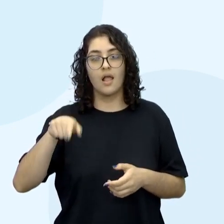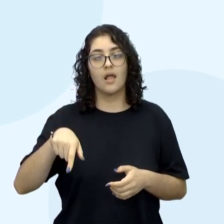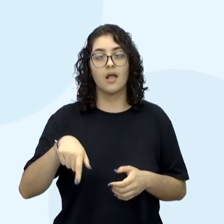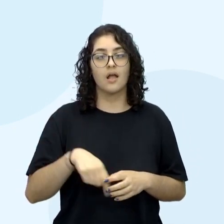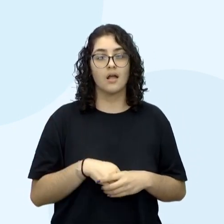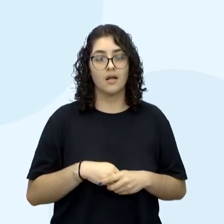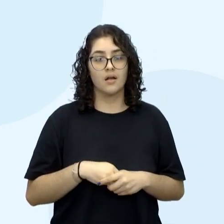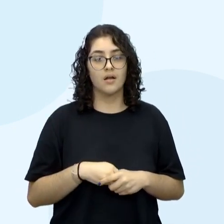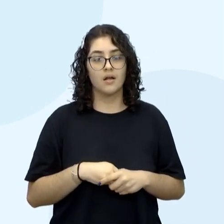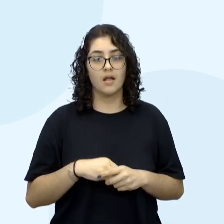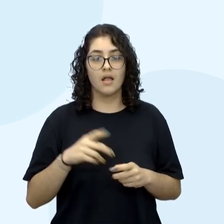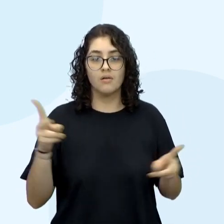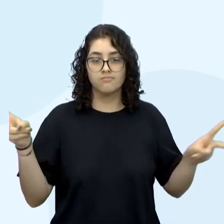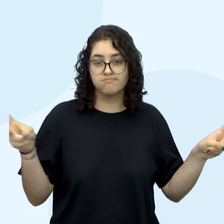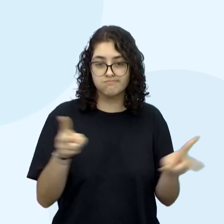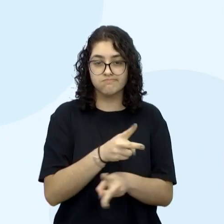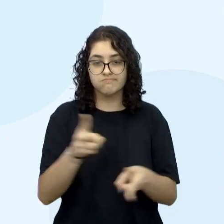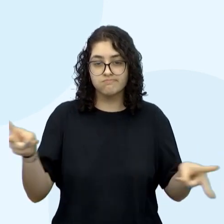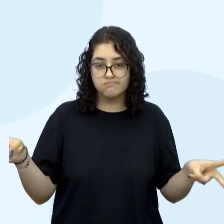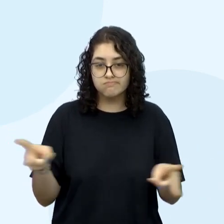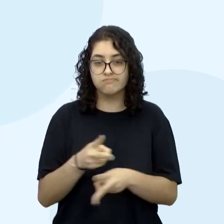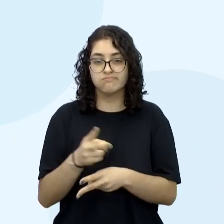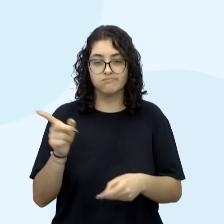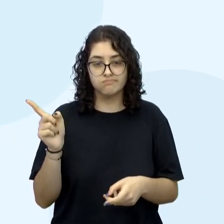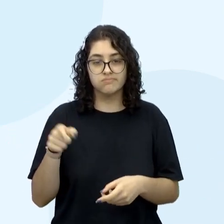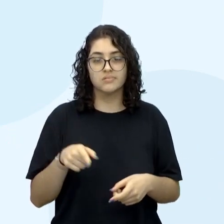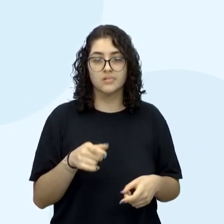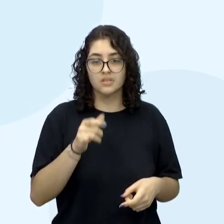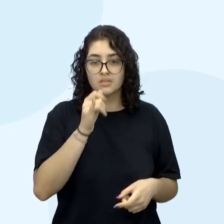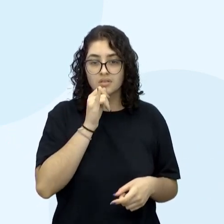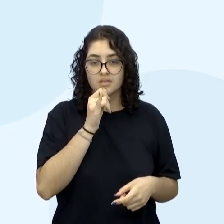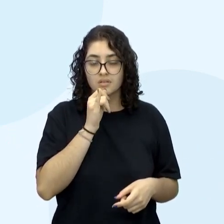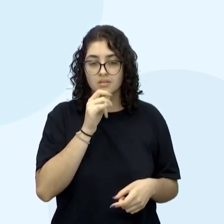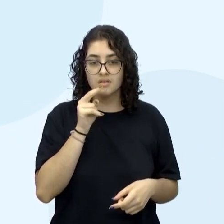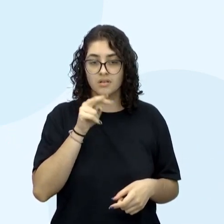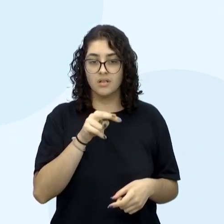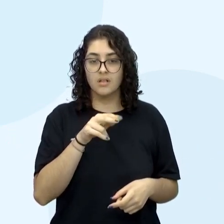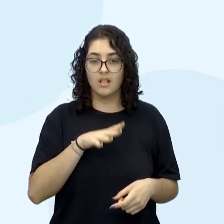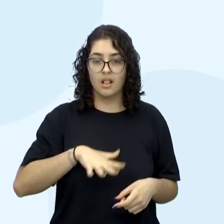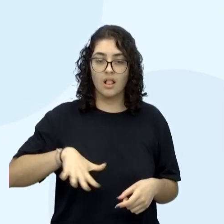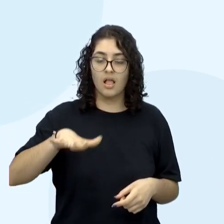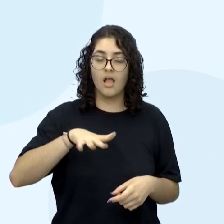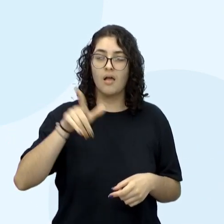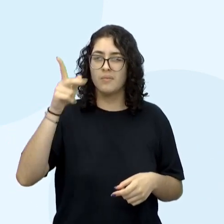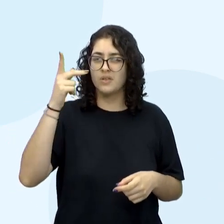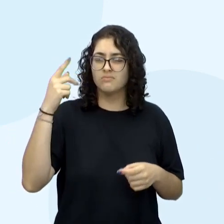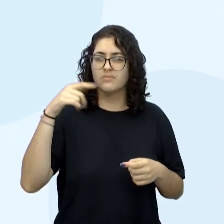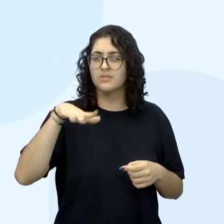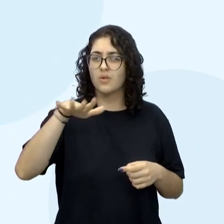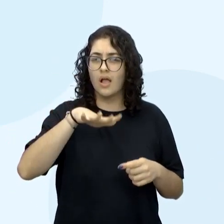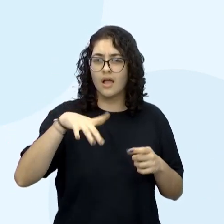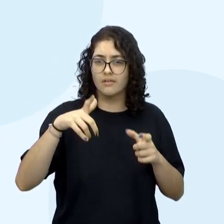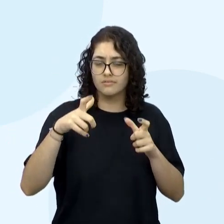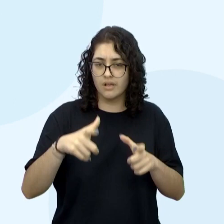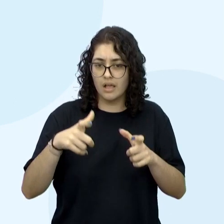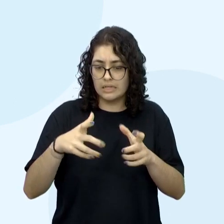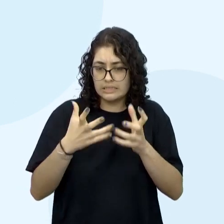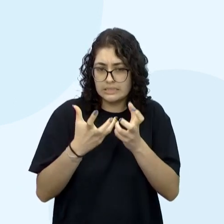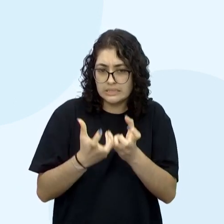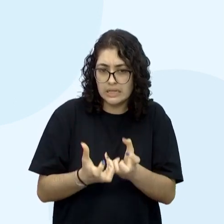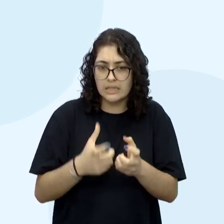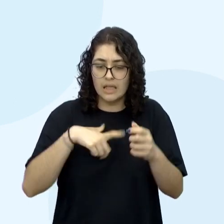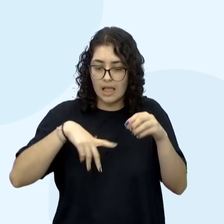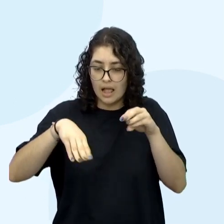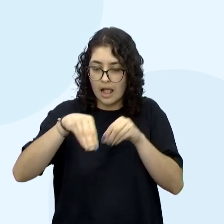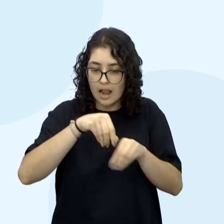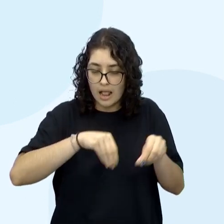decorrente da ação do vento. Ela justamente vai acontecer em regiões mais áridas e mais secas, né? Onde existe aí areia